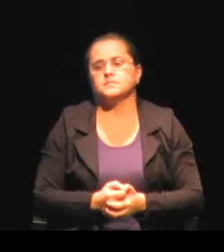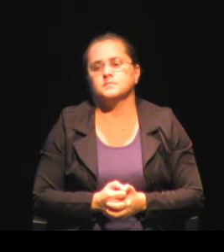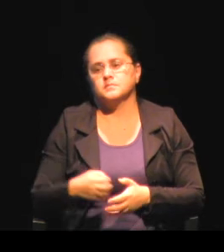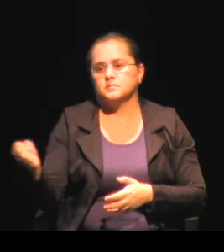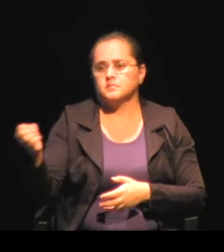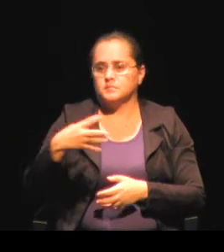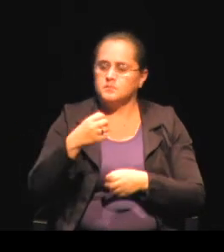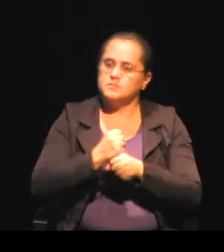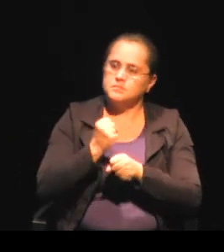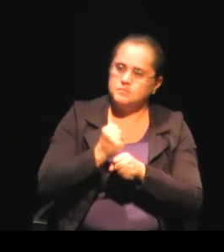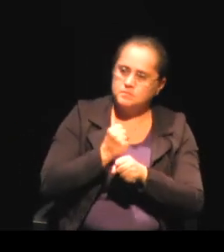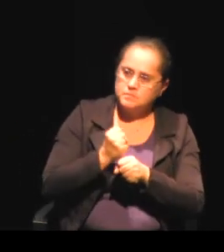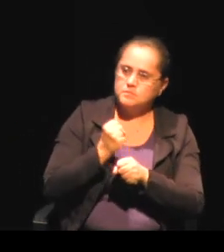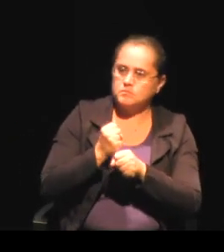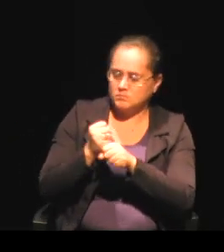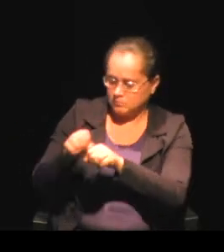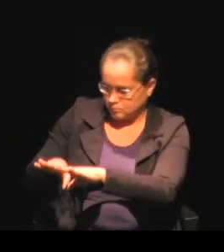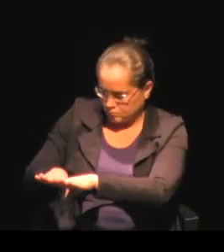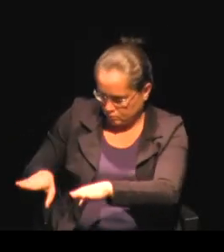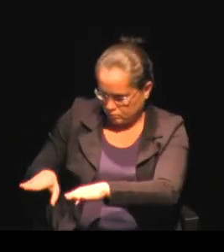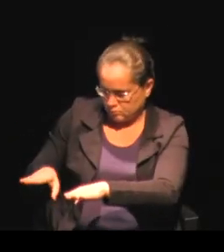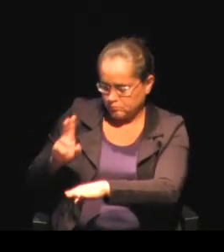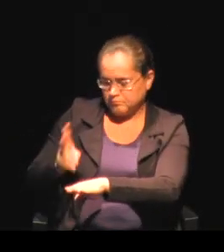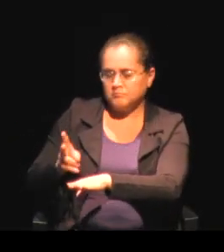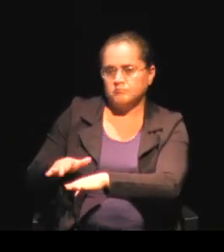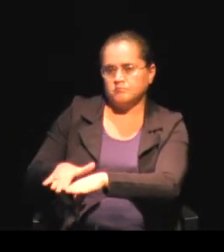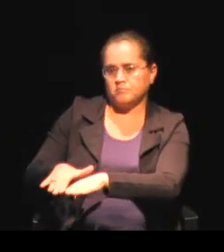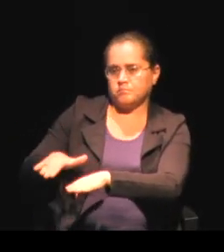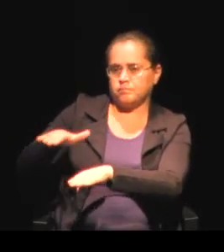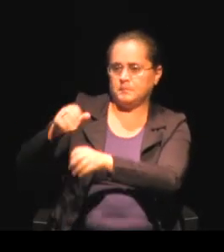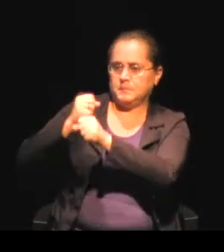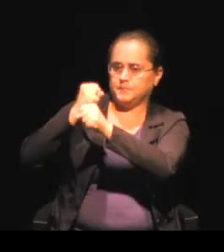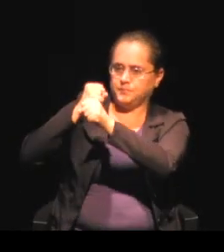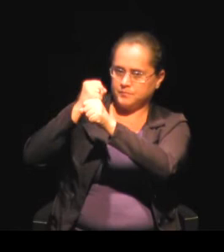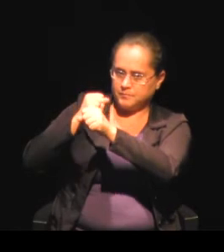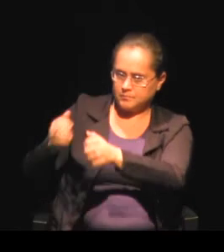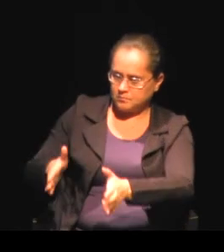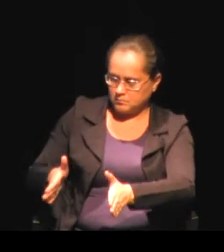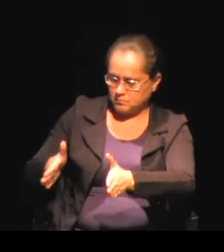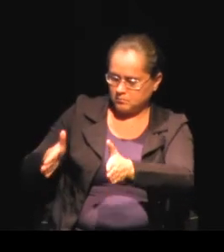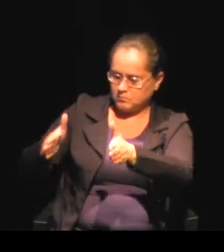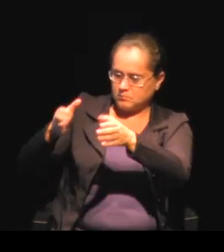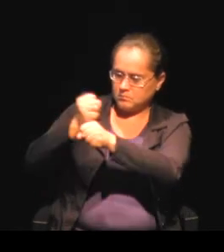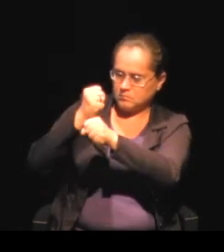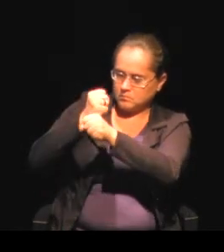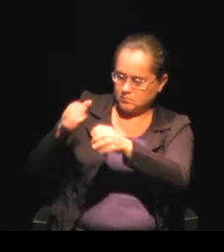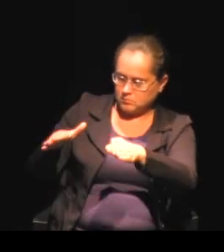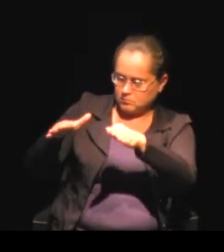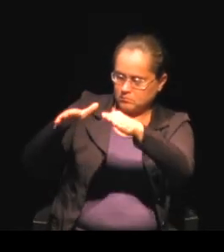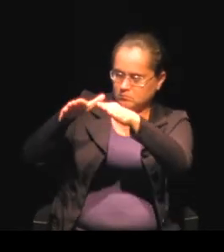e público. As novas construções ou estão elevadas do chão ou foram construídas um pouco pelas